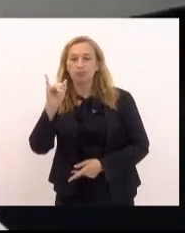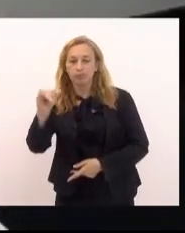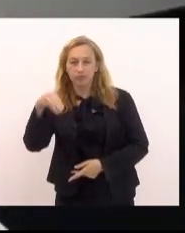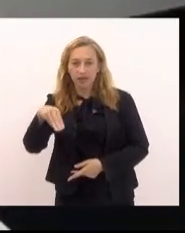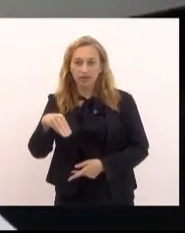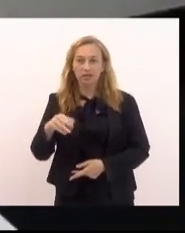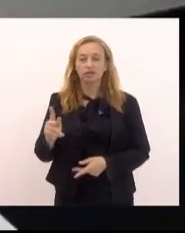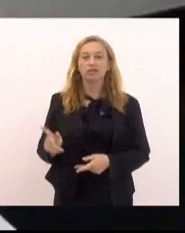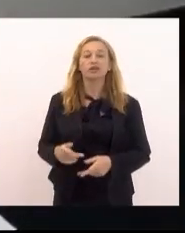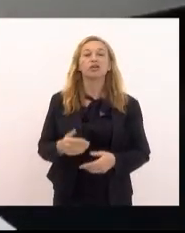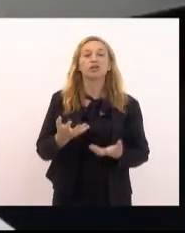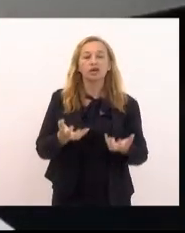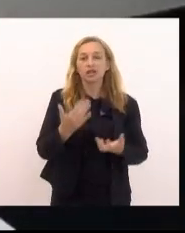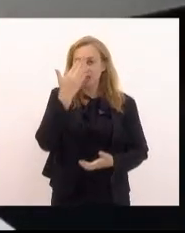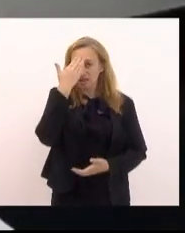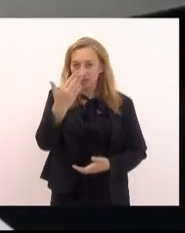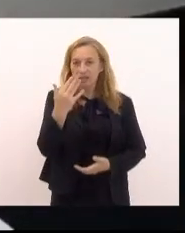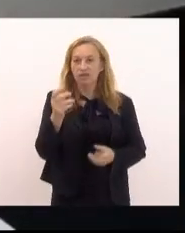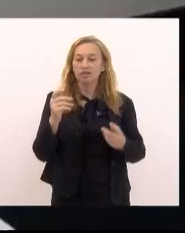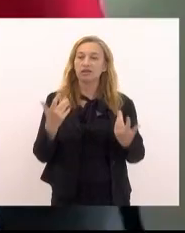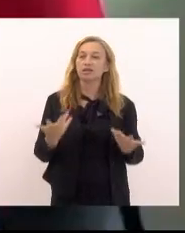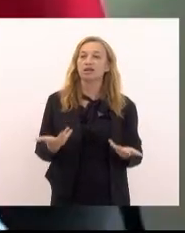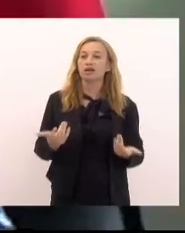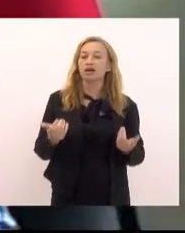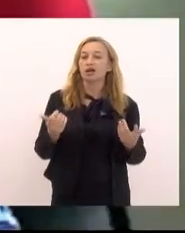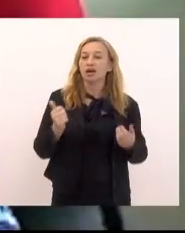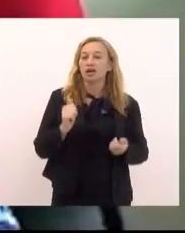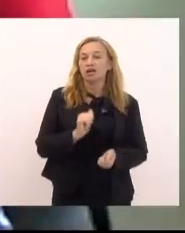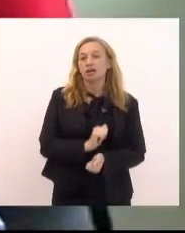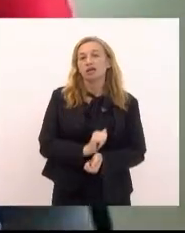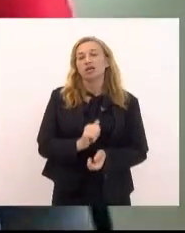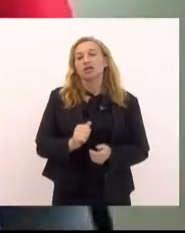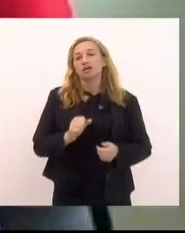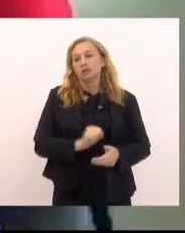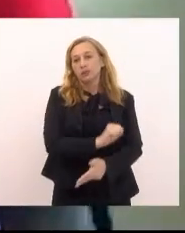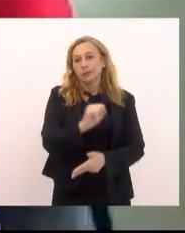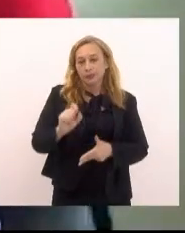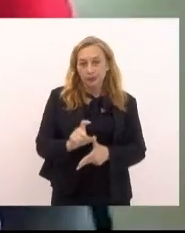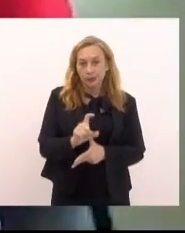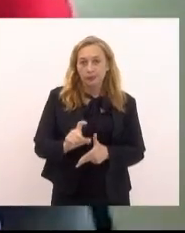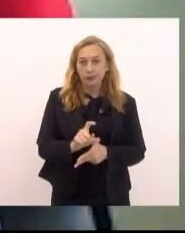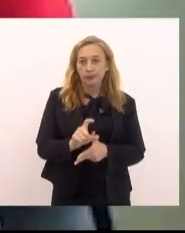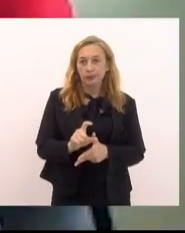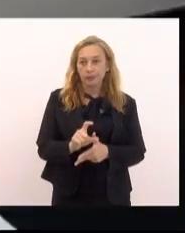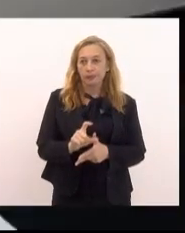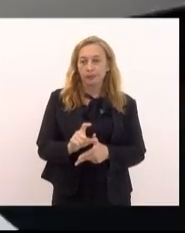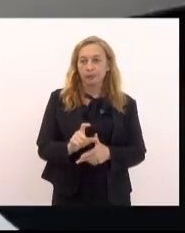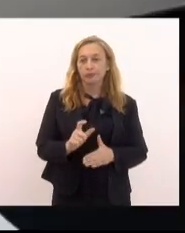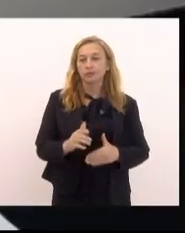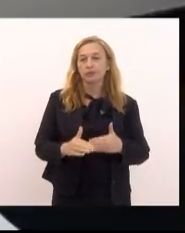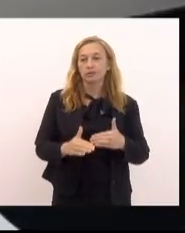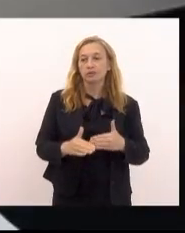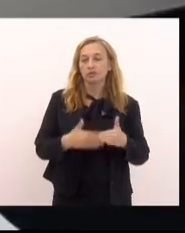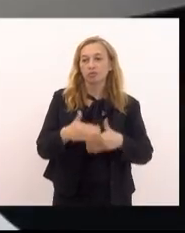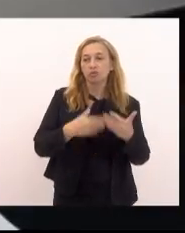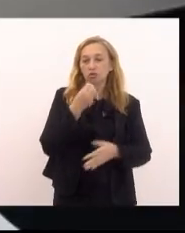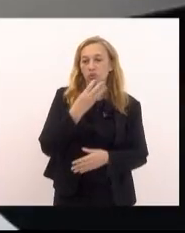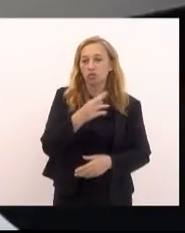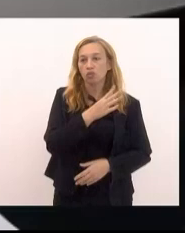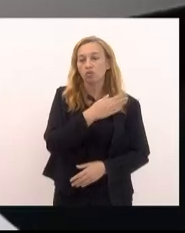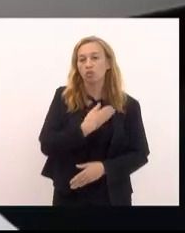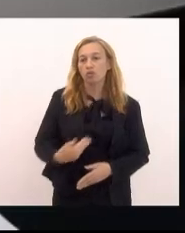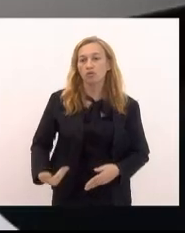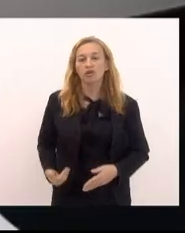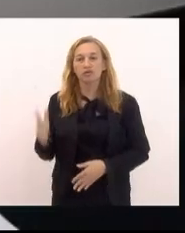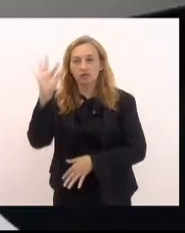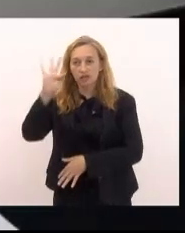queria agradecer muito. Espero que o Poder Executivo tenha sucesso nas tratativas com o governo federal, de modo que em curto